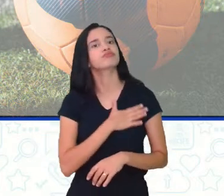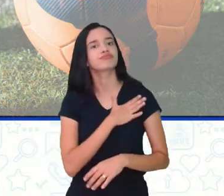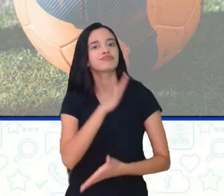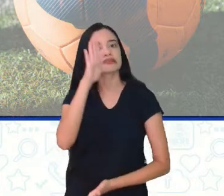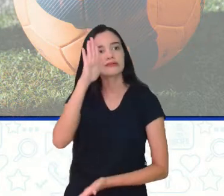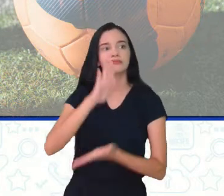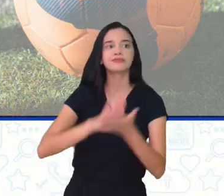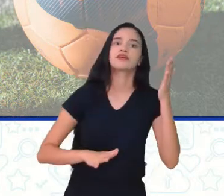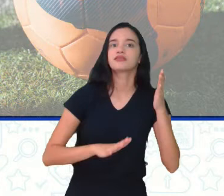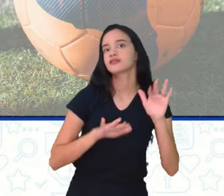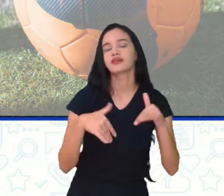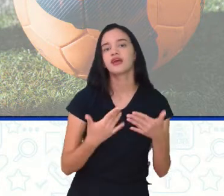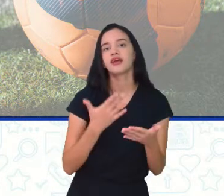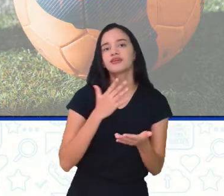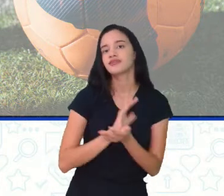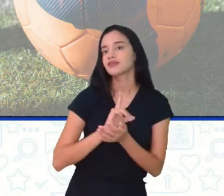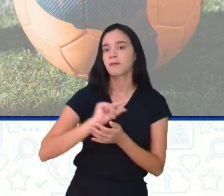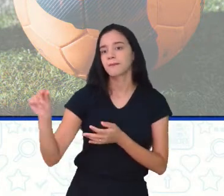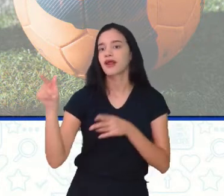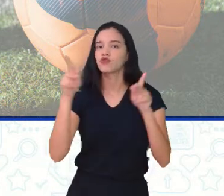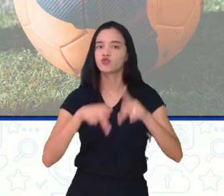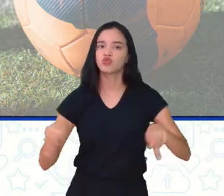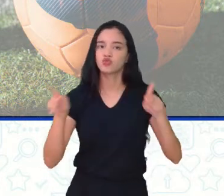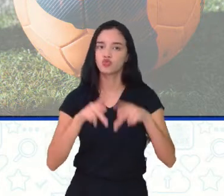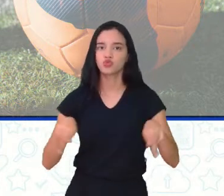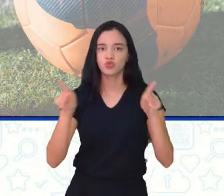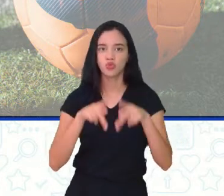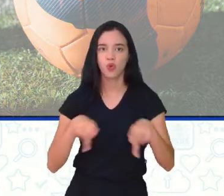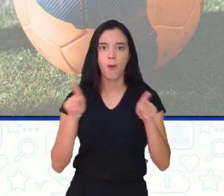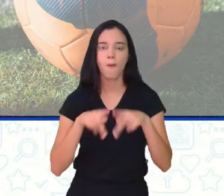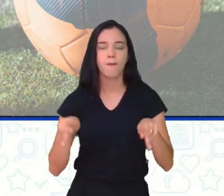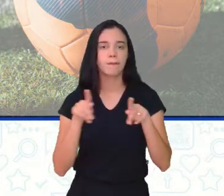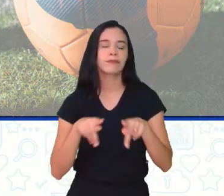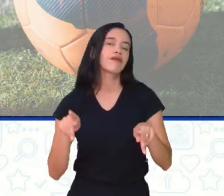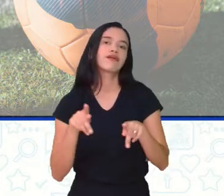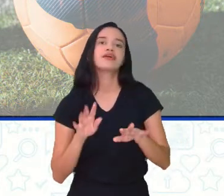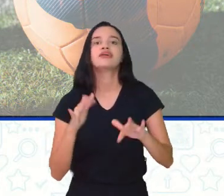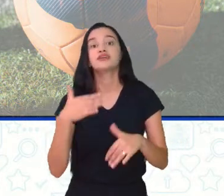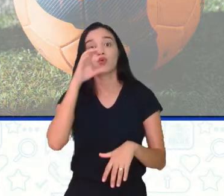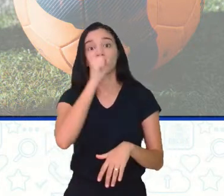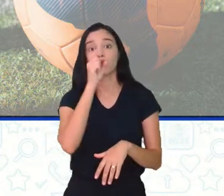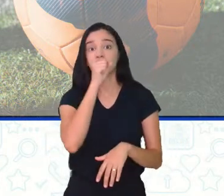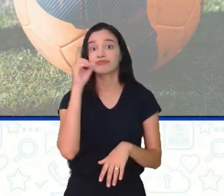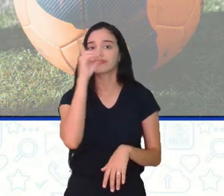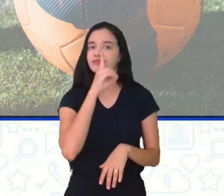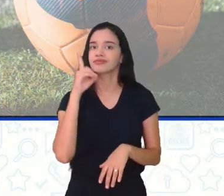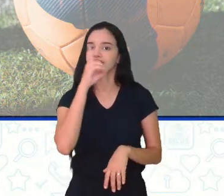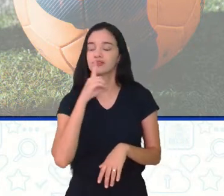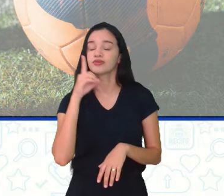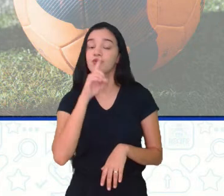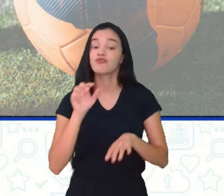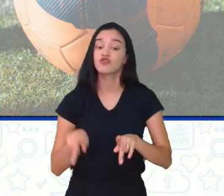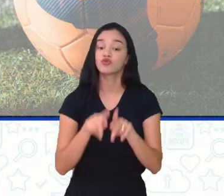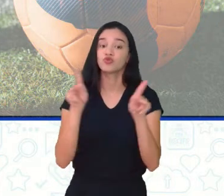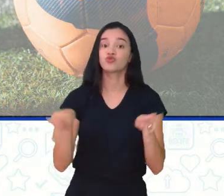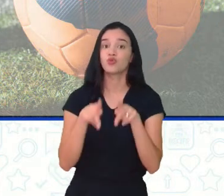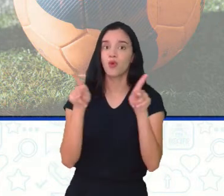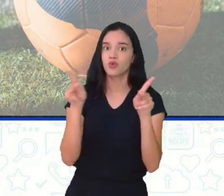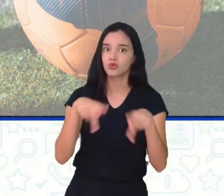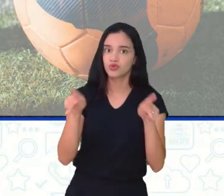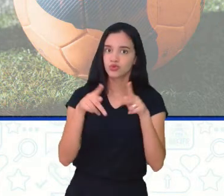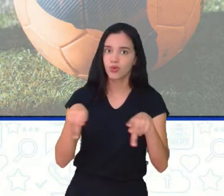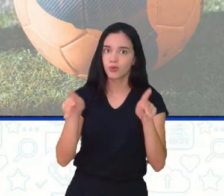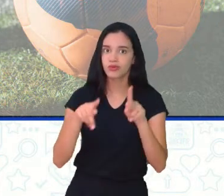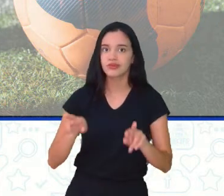para um shopping, todo final de semana você vai para um shopping diferente. Então, ou seja, o lugar que você gosta de frequentar no final